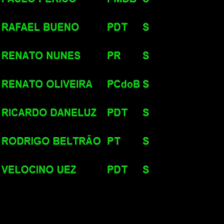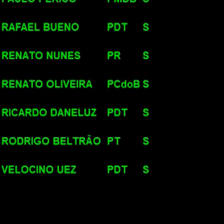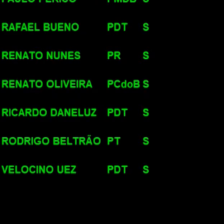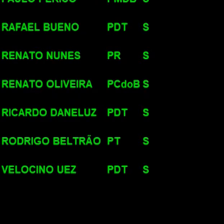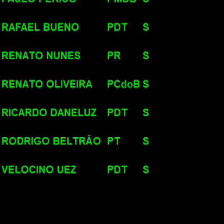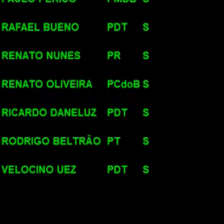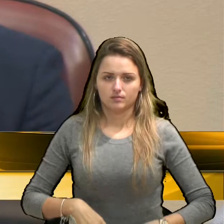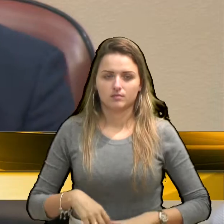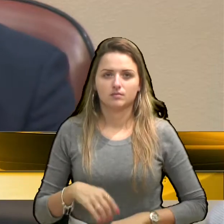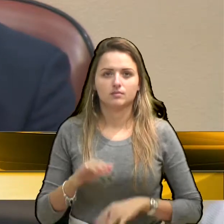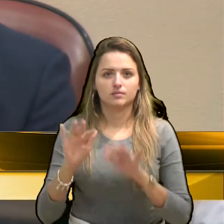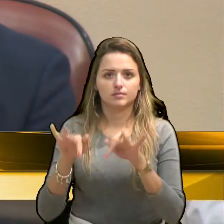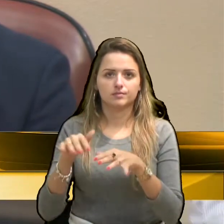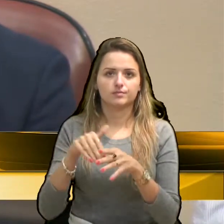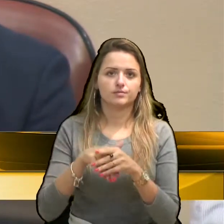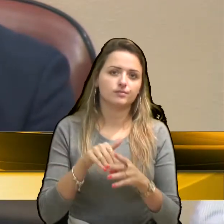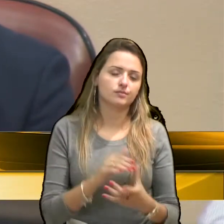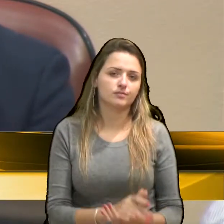Encerrada a votação.